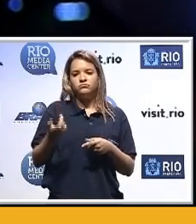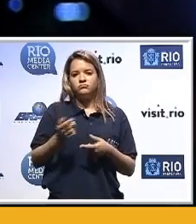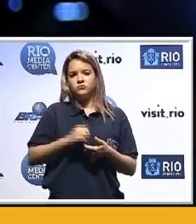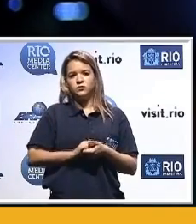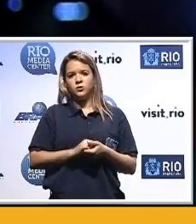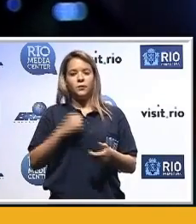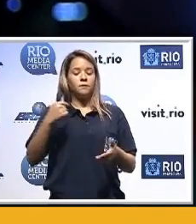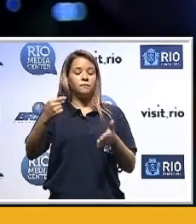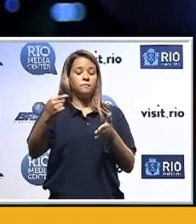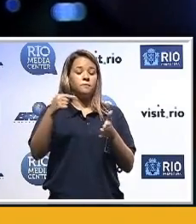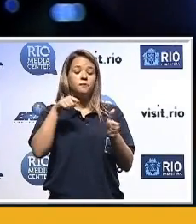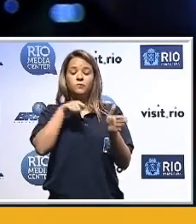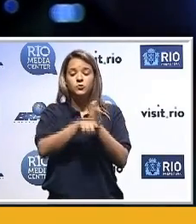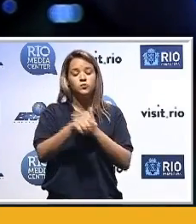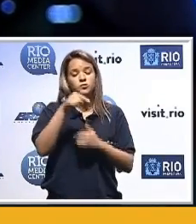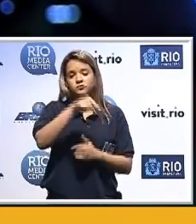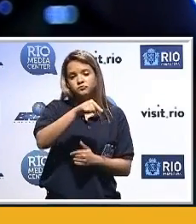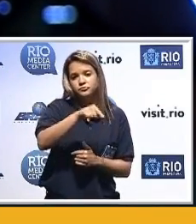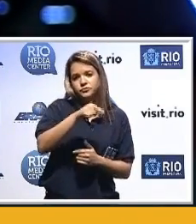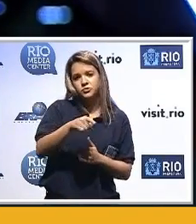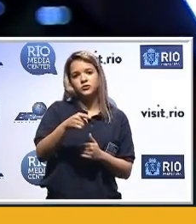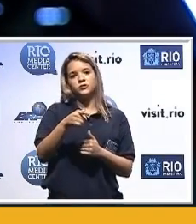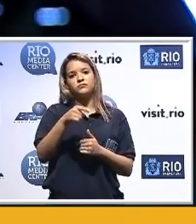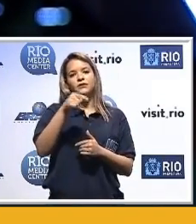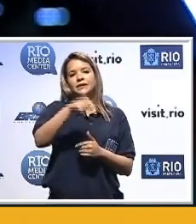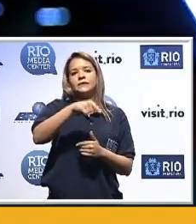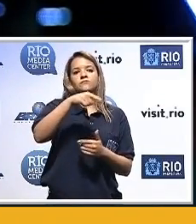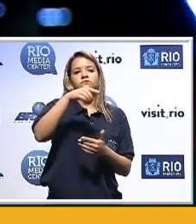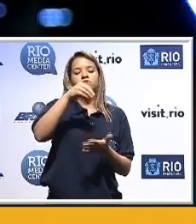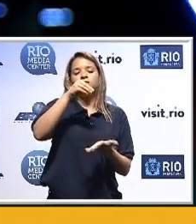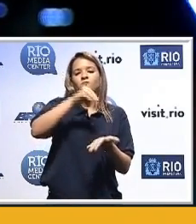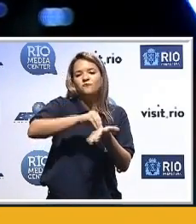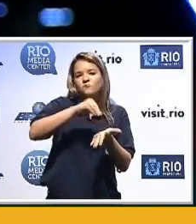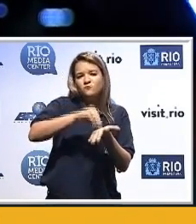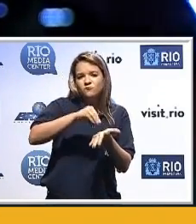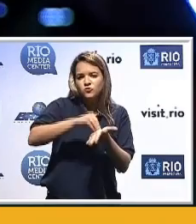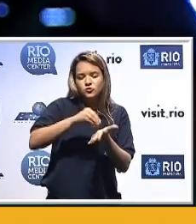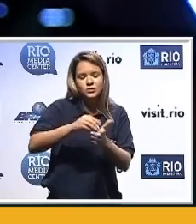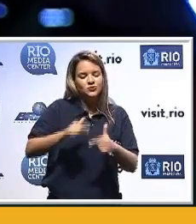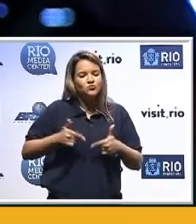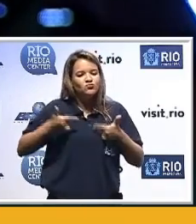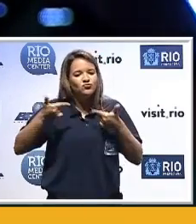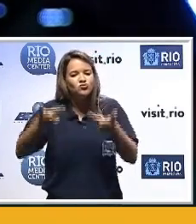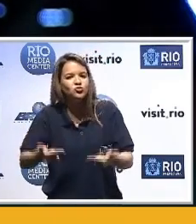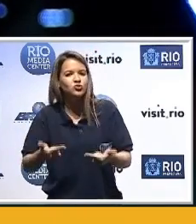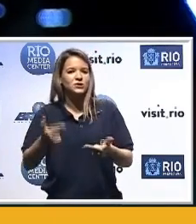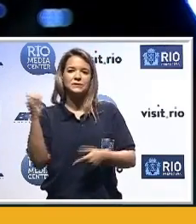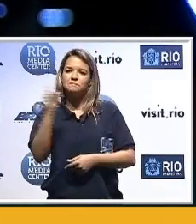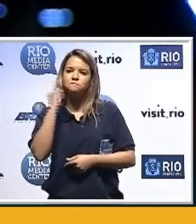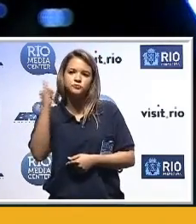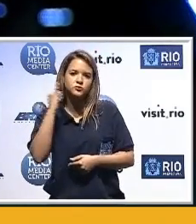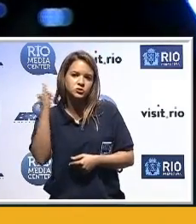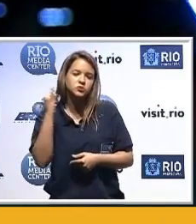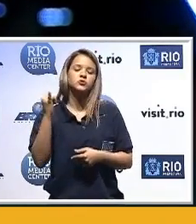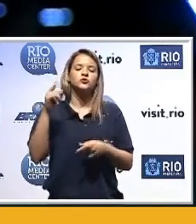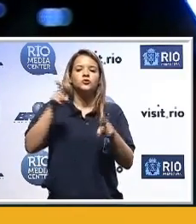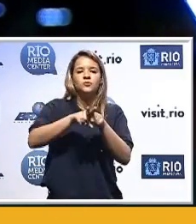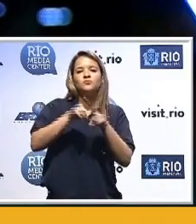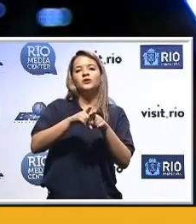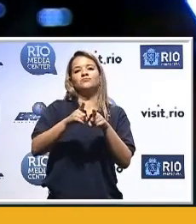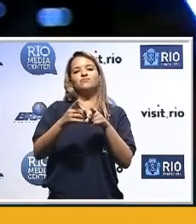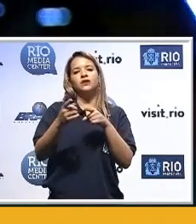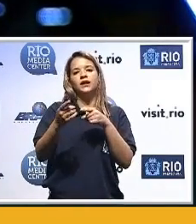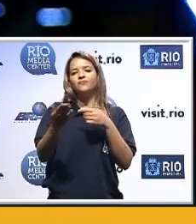que eu faço ao senhor é se não faltam, de fato, ações mais práticas, se não falta também um diálogo